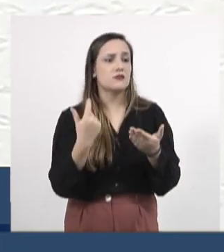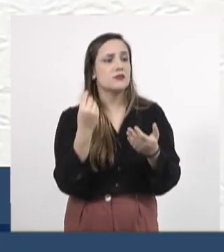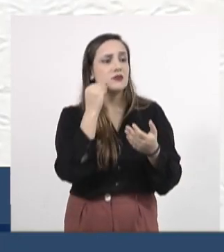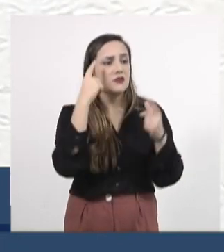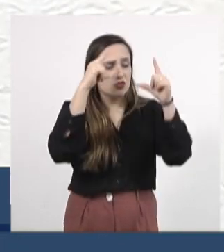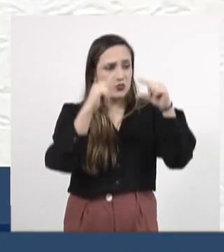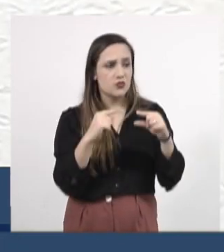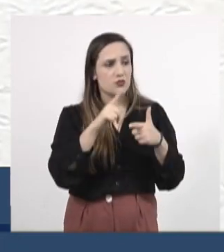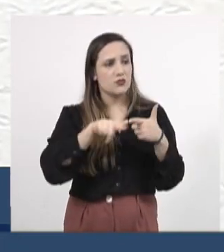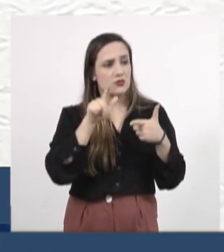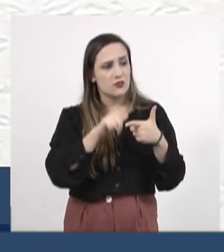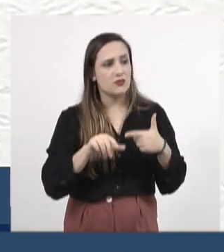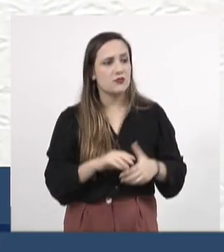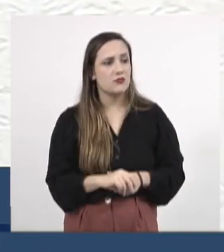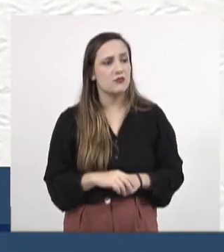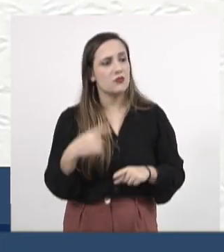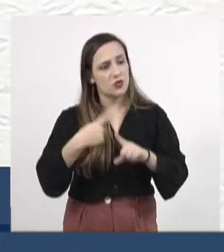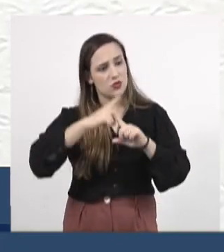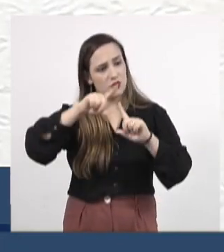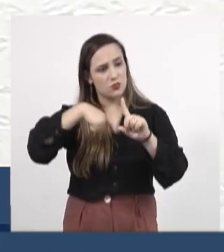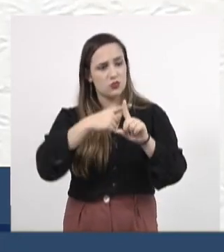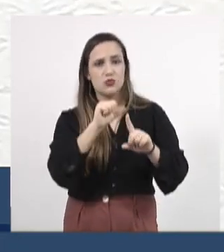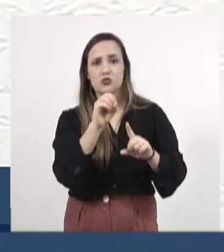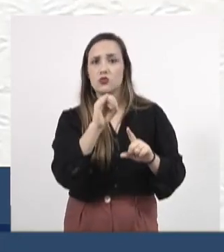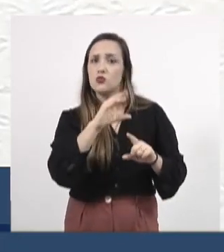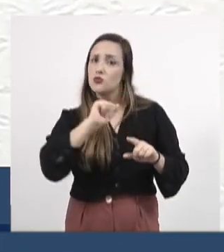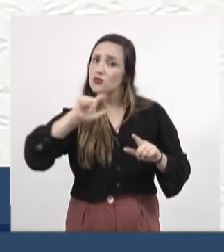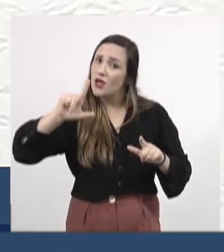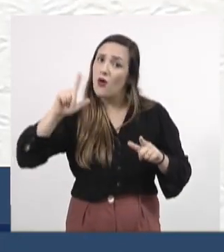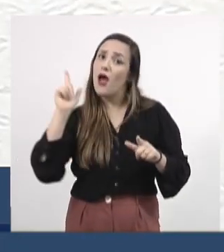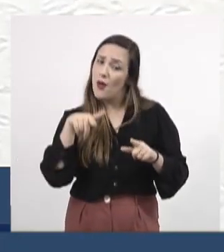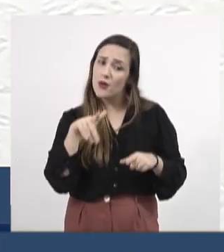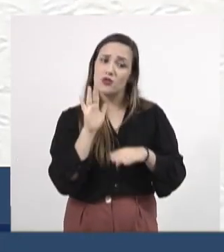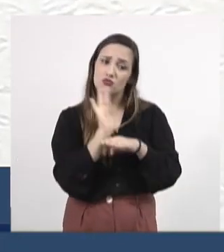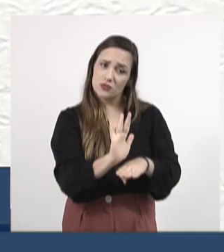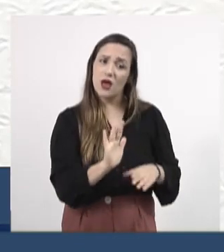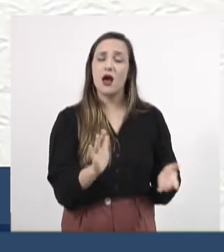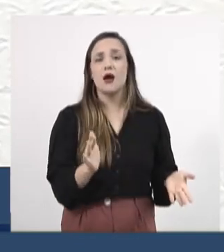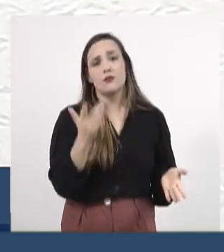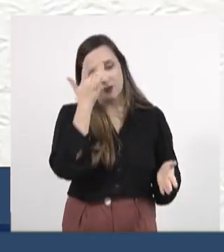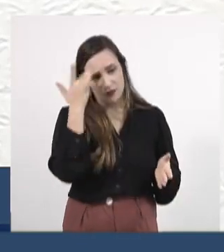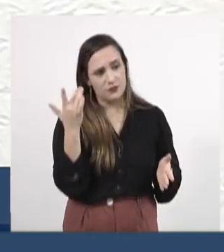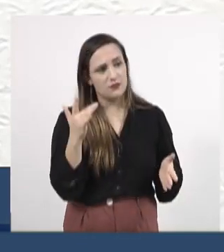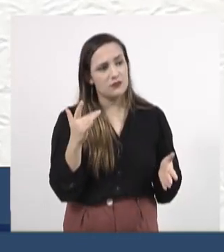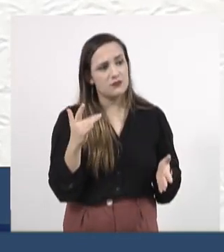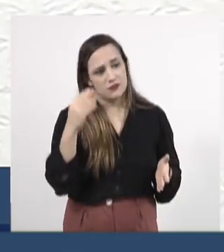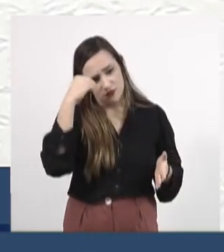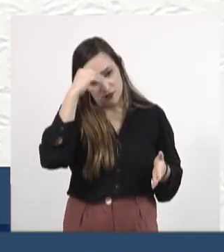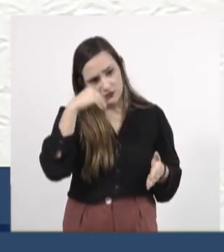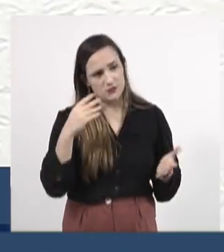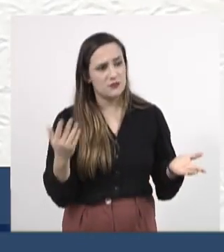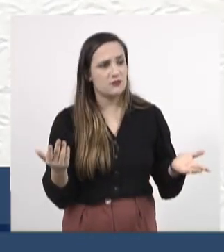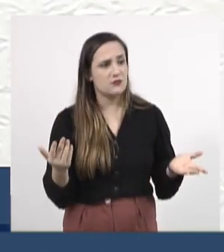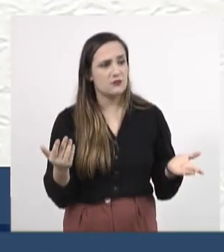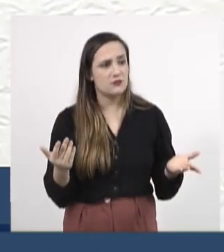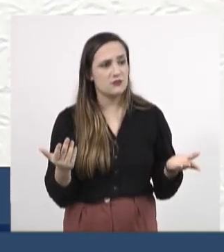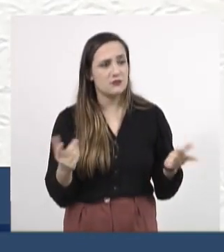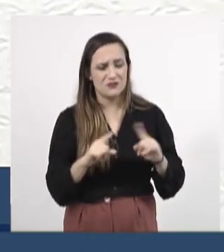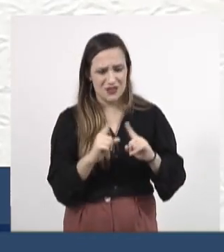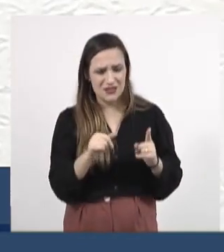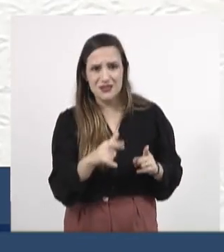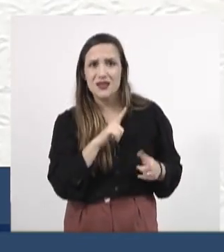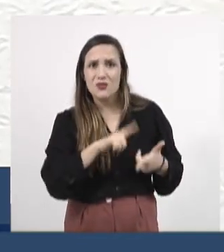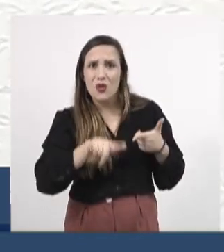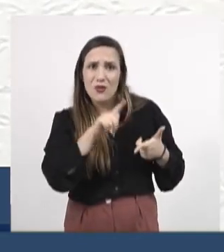situação. O mais social está aí para atender as pessoas com vulnerabilidade. E lá está desse jeito,